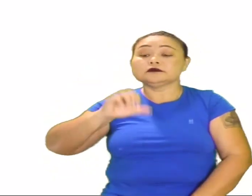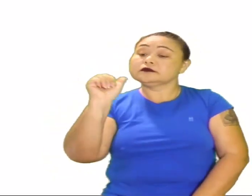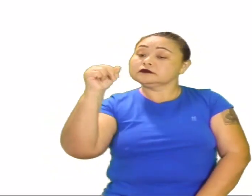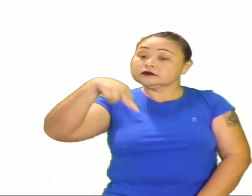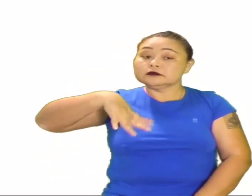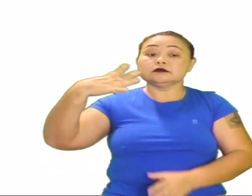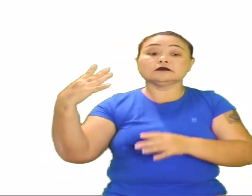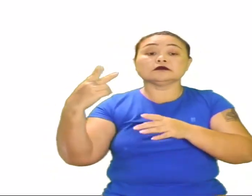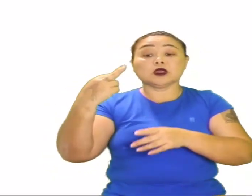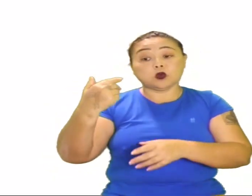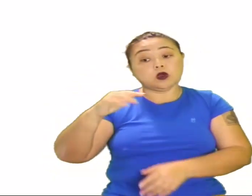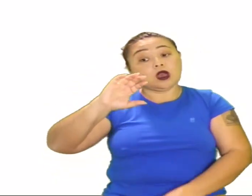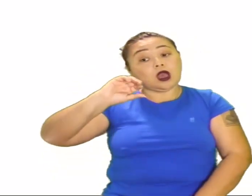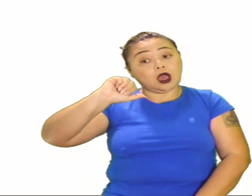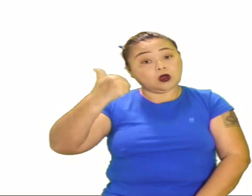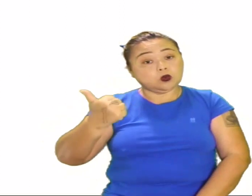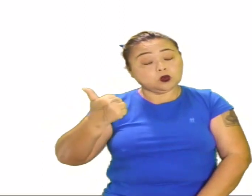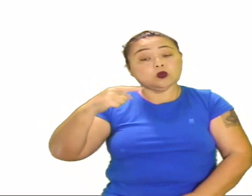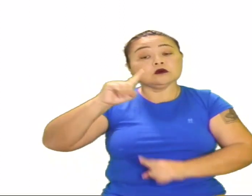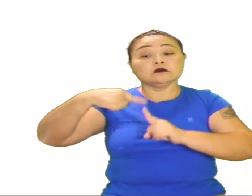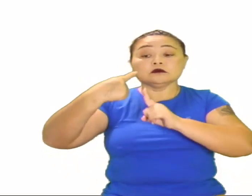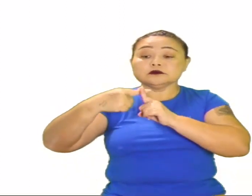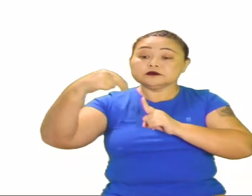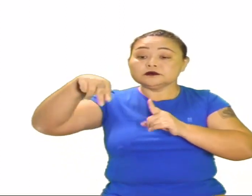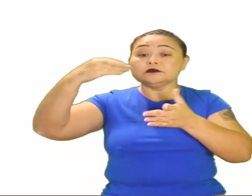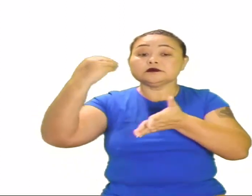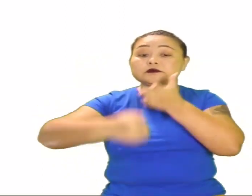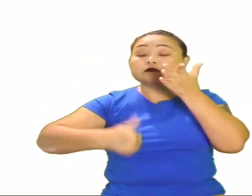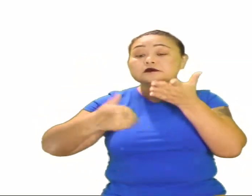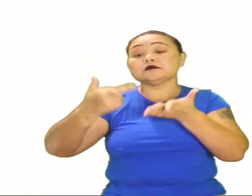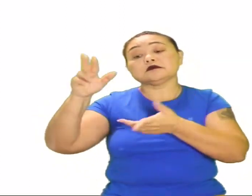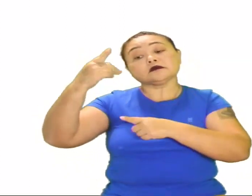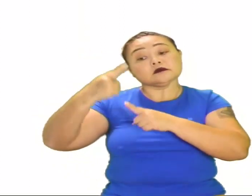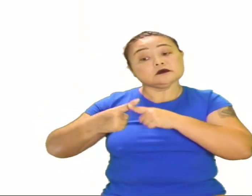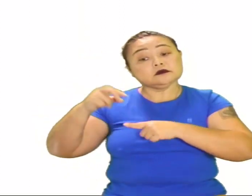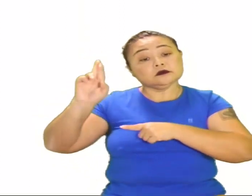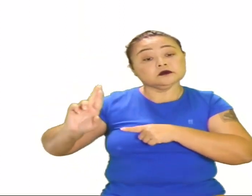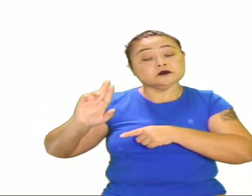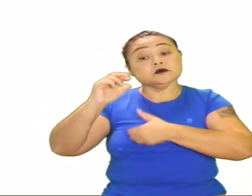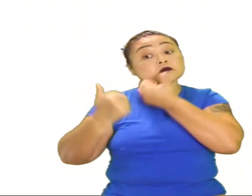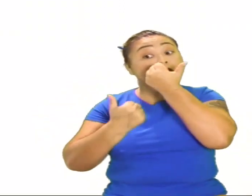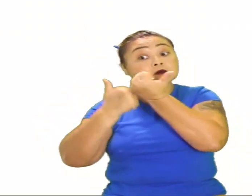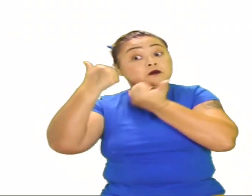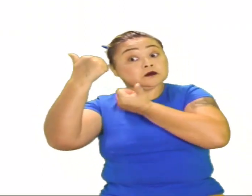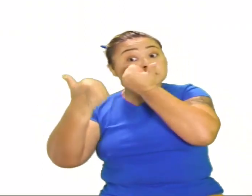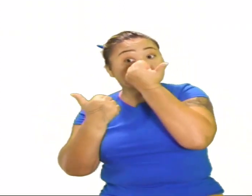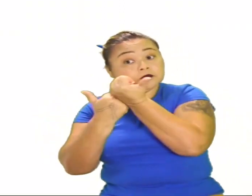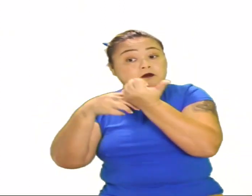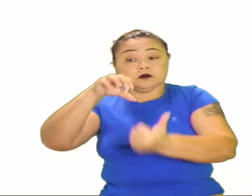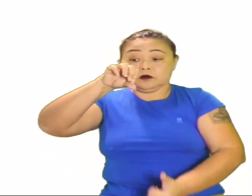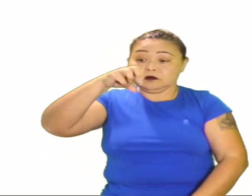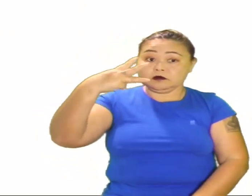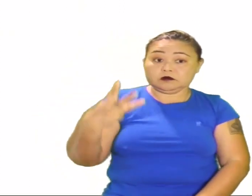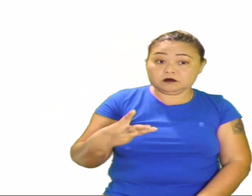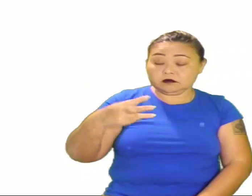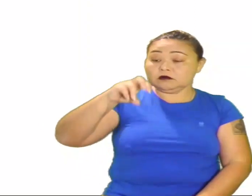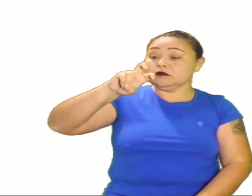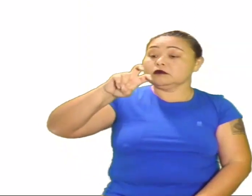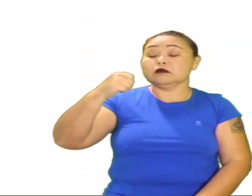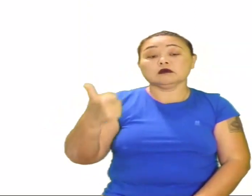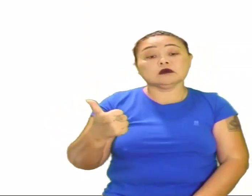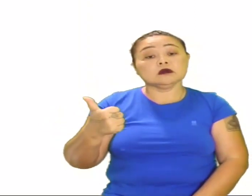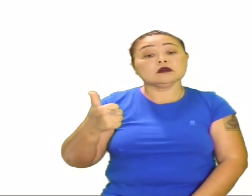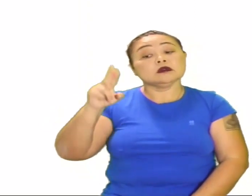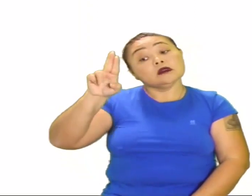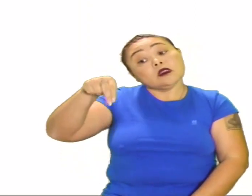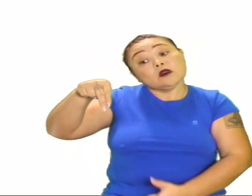1 vezes a razão. Substituindo, quem é o AN? O AN 93. Quem é o A1? 51. Quem é o